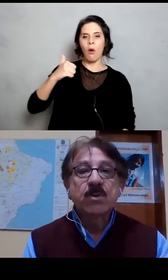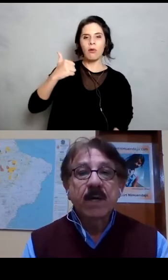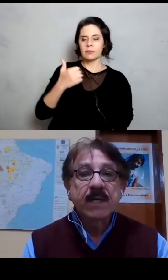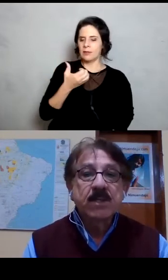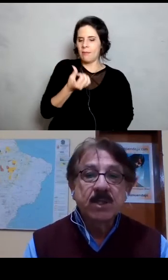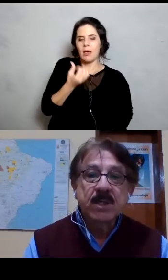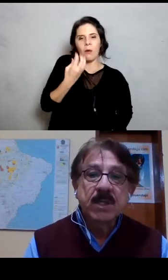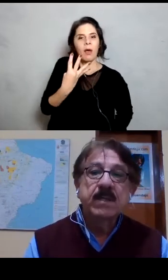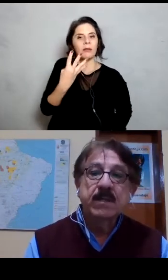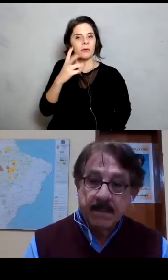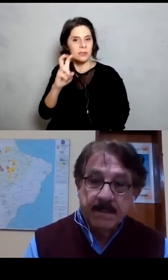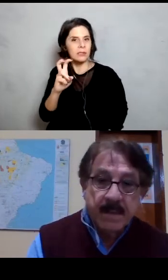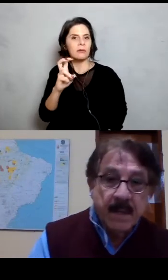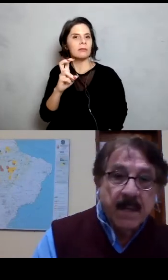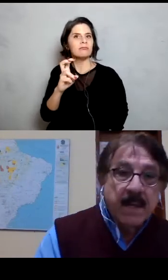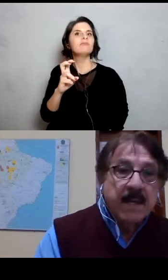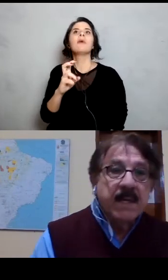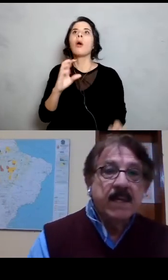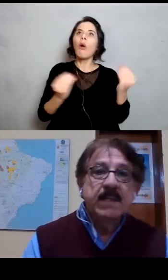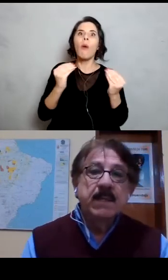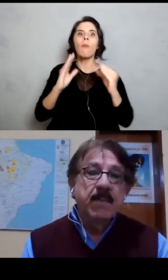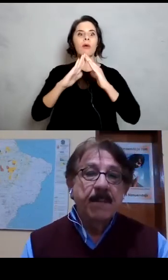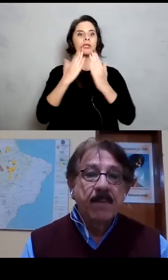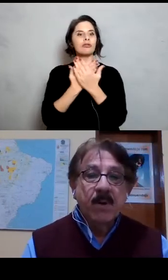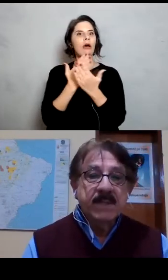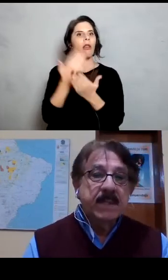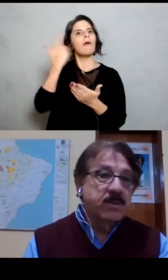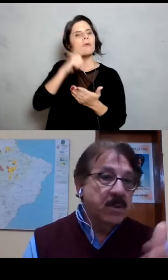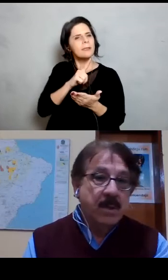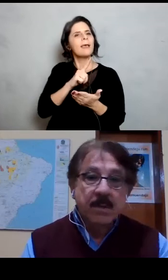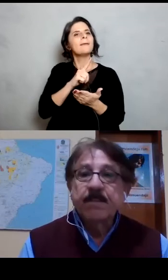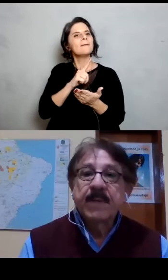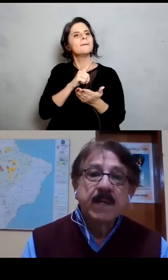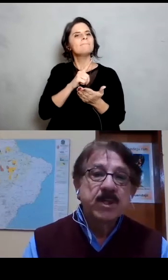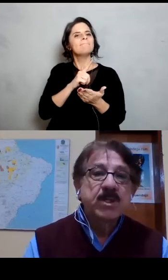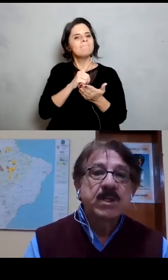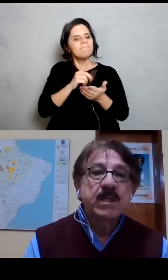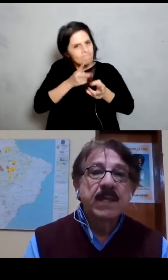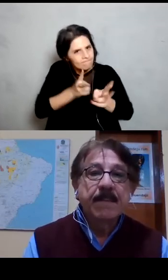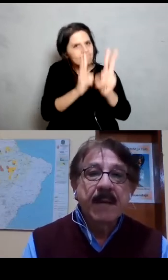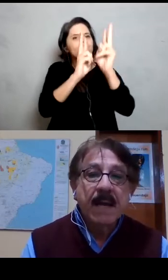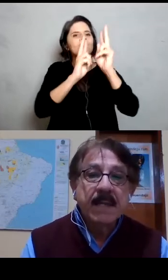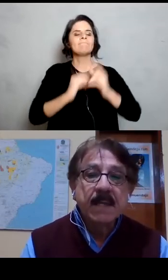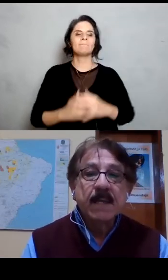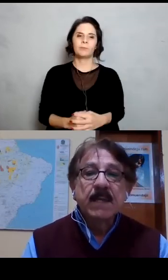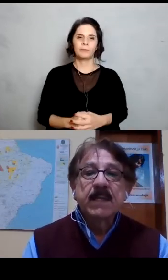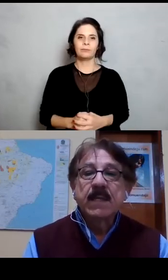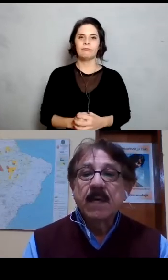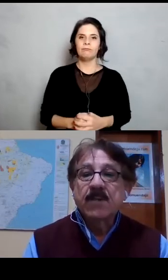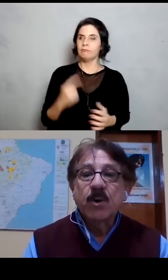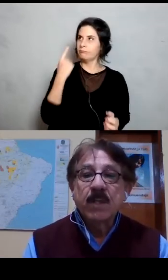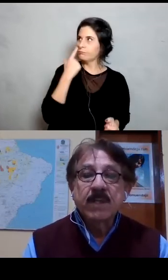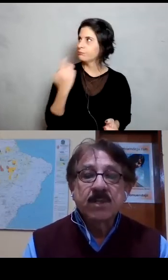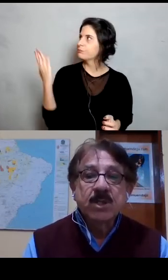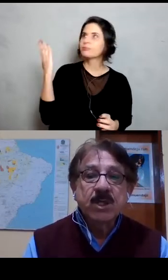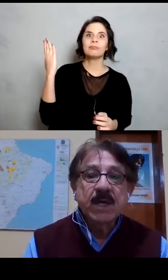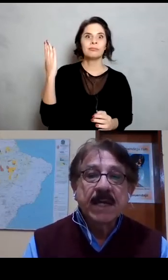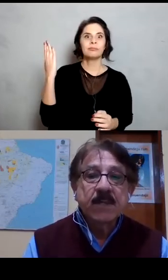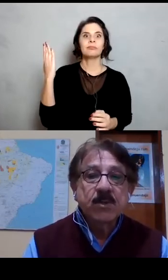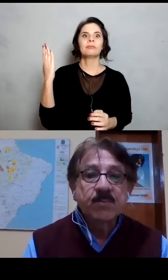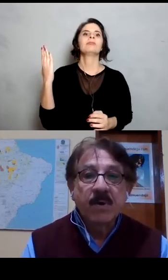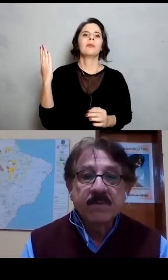cultura e história indígena. Esse mapa mostra, só para a gente lembrar, né, que as rotas